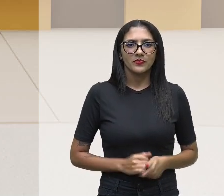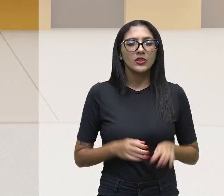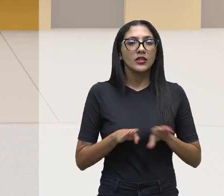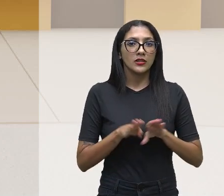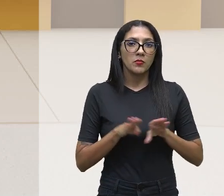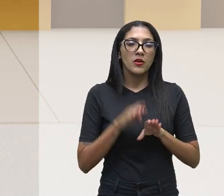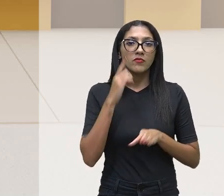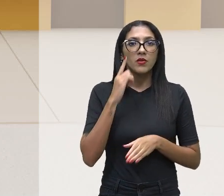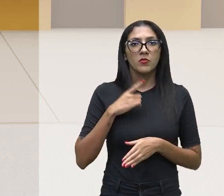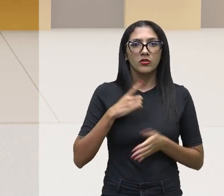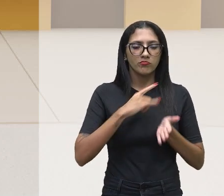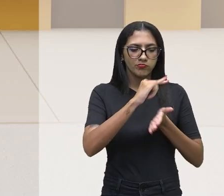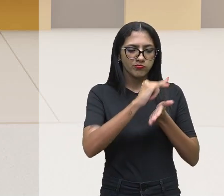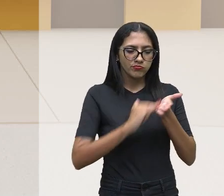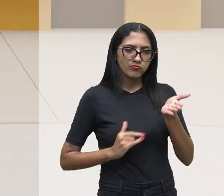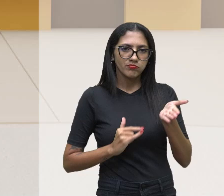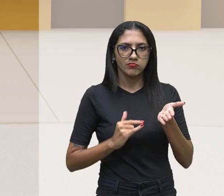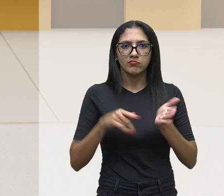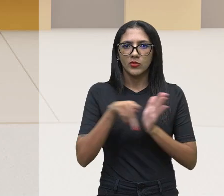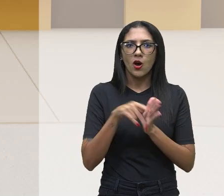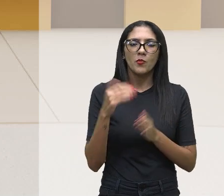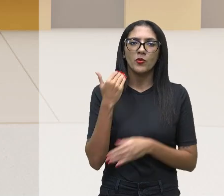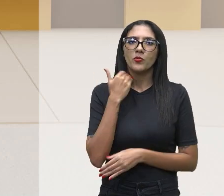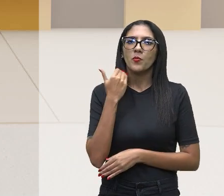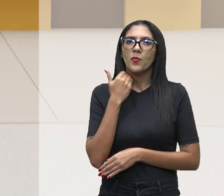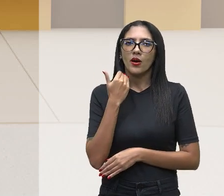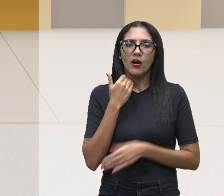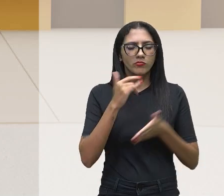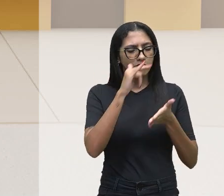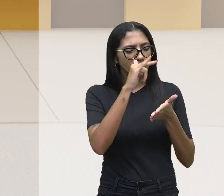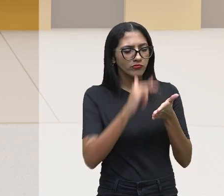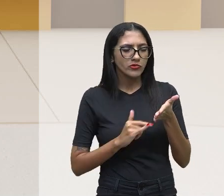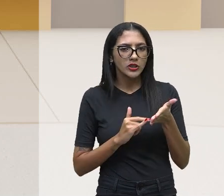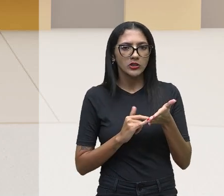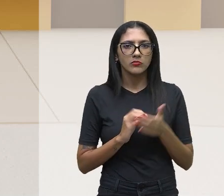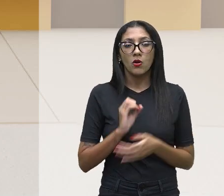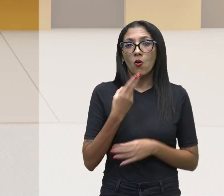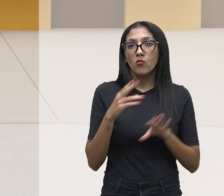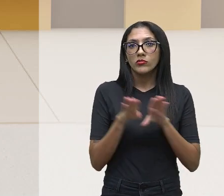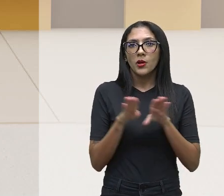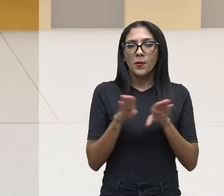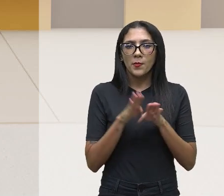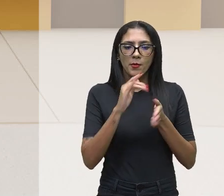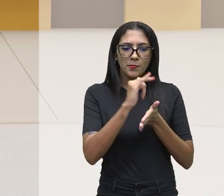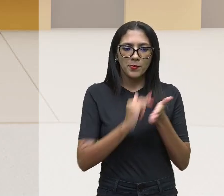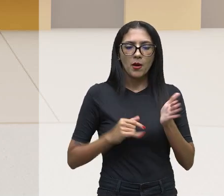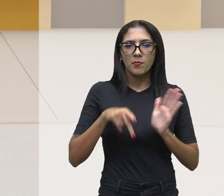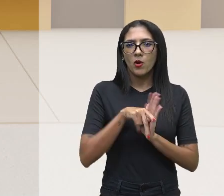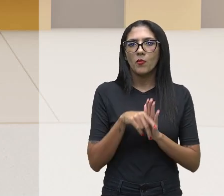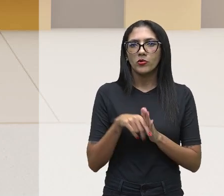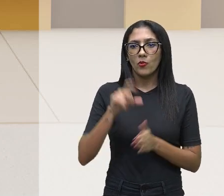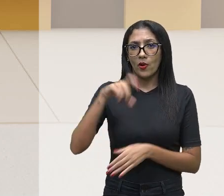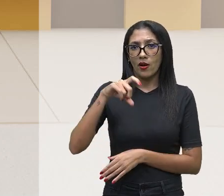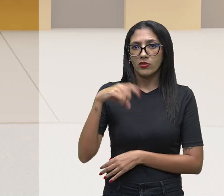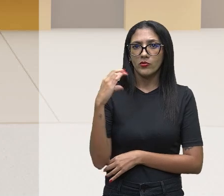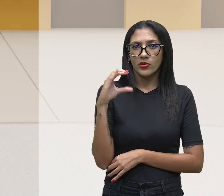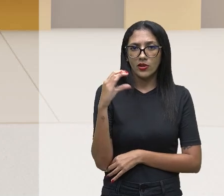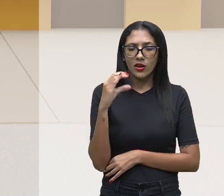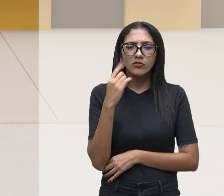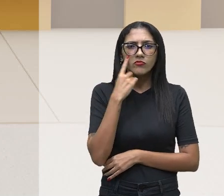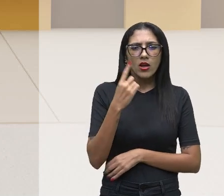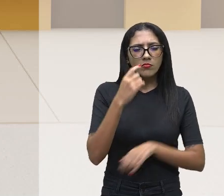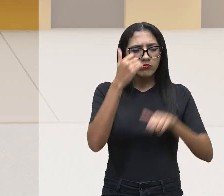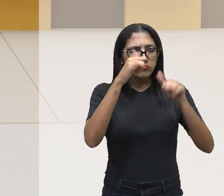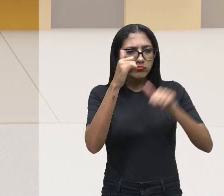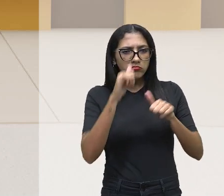do banco, da sua conta, né, lá dos débitos, ou então da fatura do seu cartão de crédito, e ir analisando cada